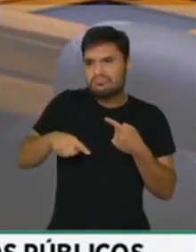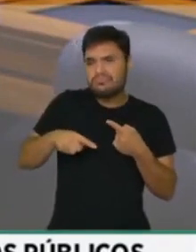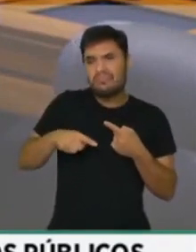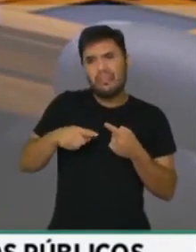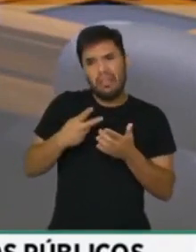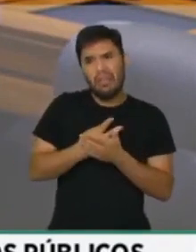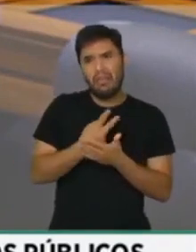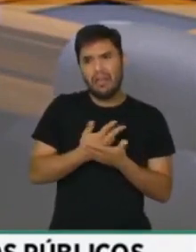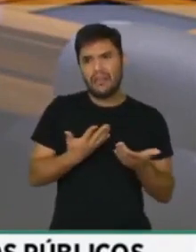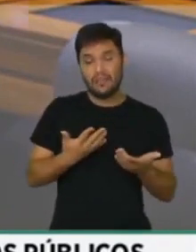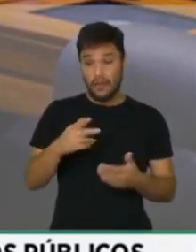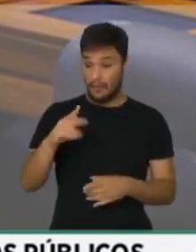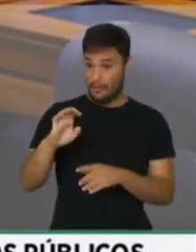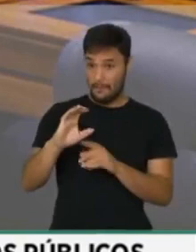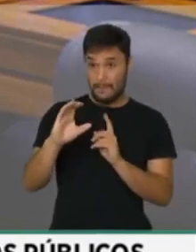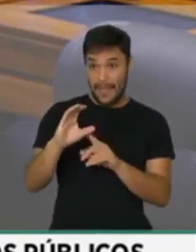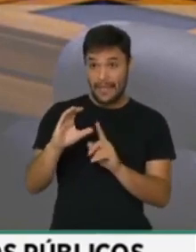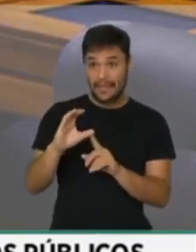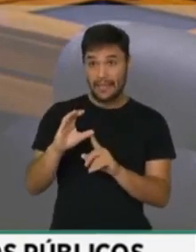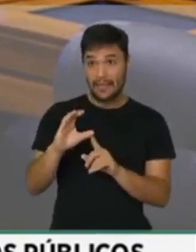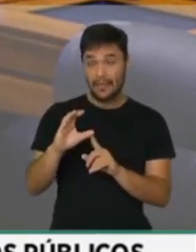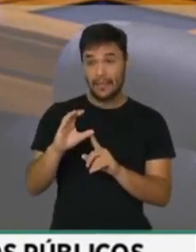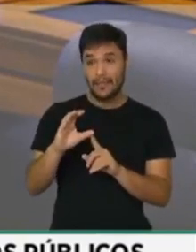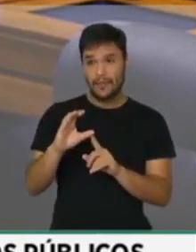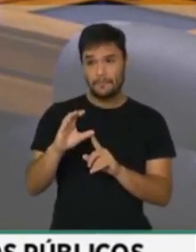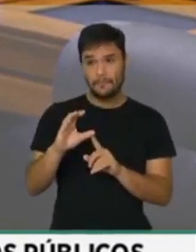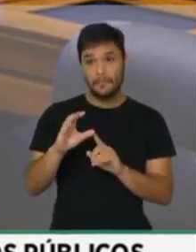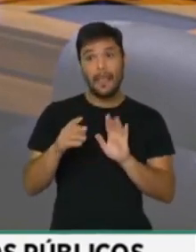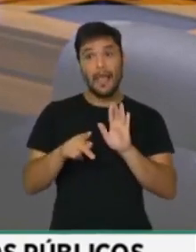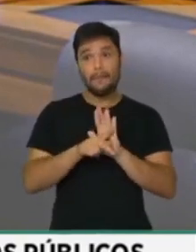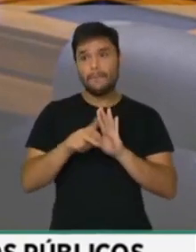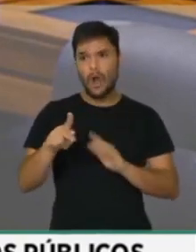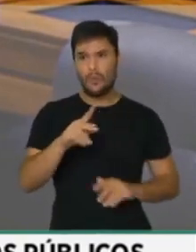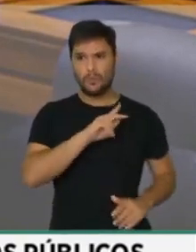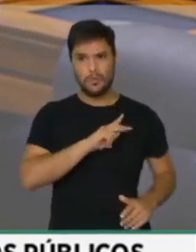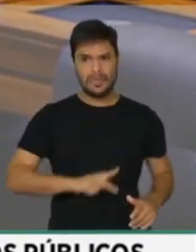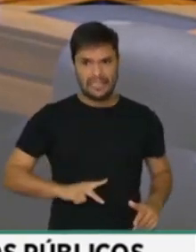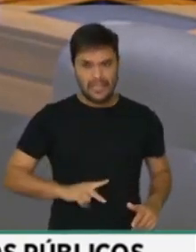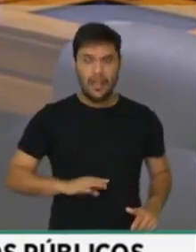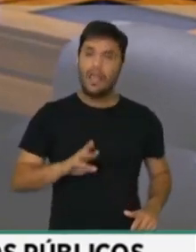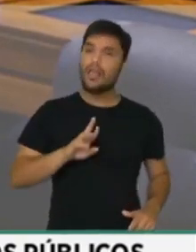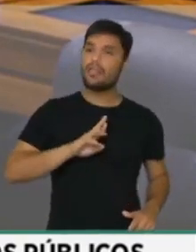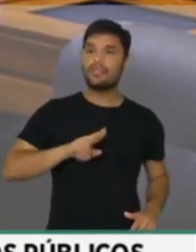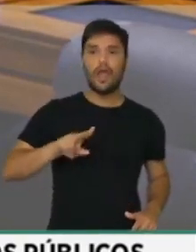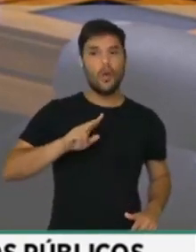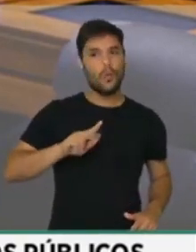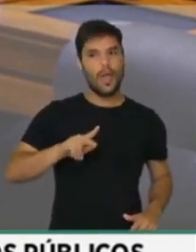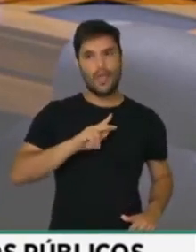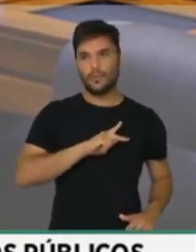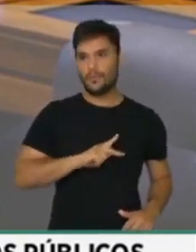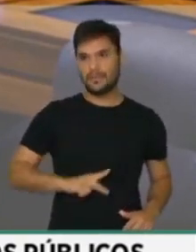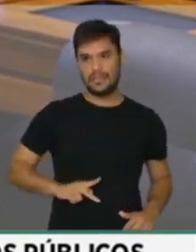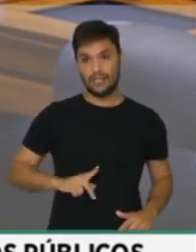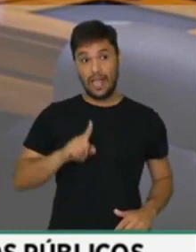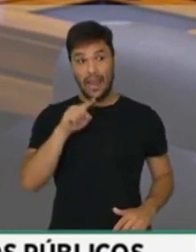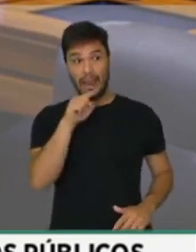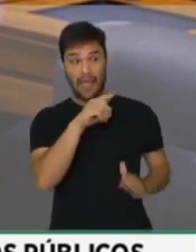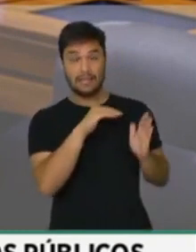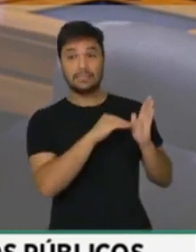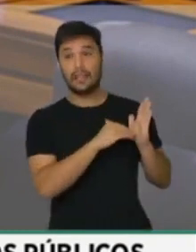primeira de todas é que a PEC viria do governo, que a PEC é do presidente. A PEC não é do presidente. A PEC vem do